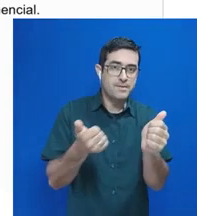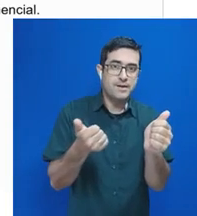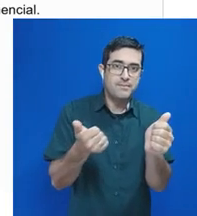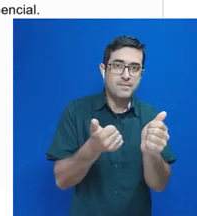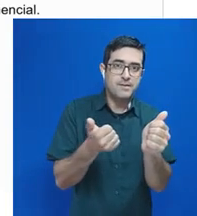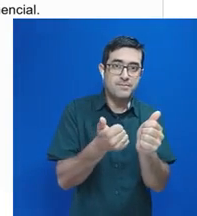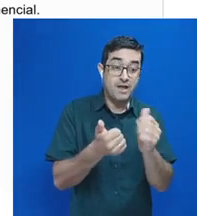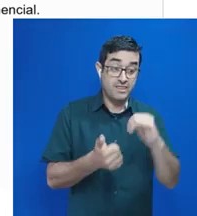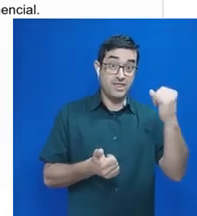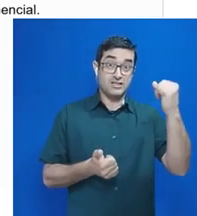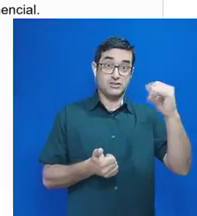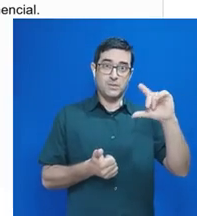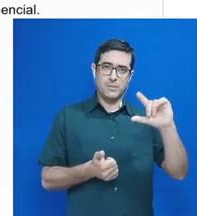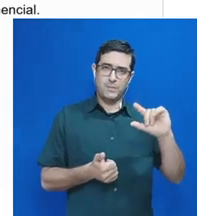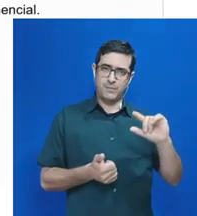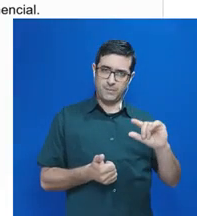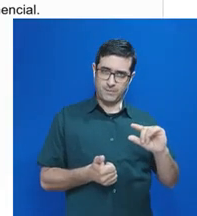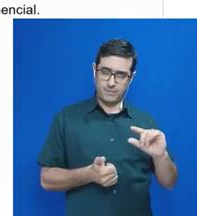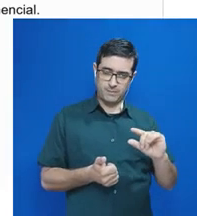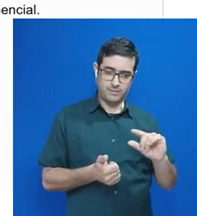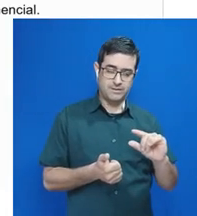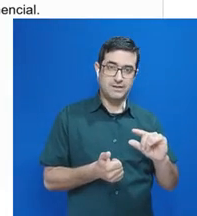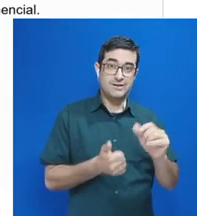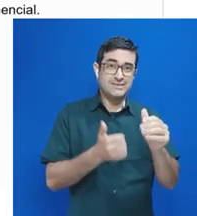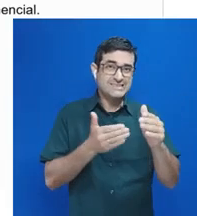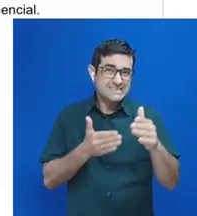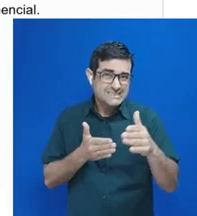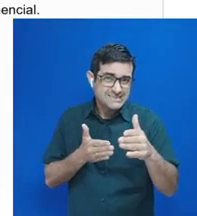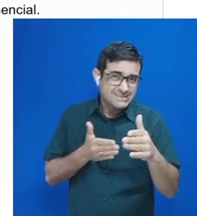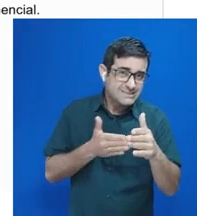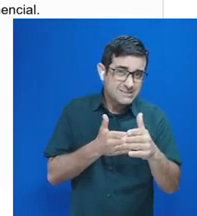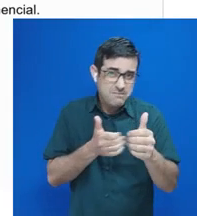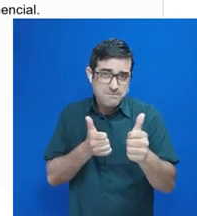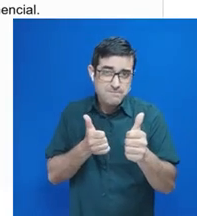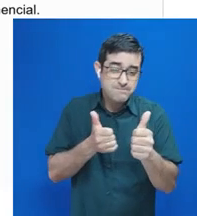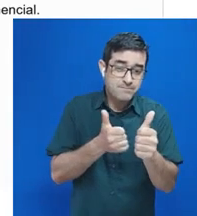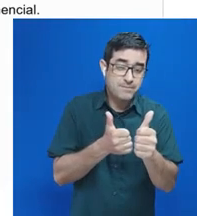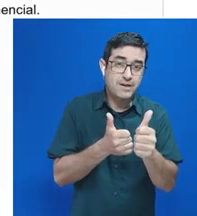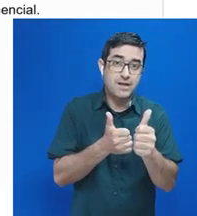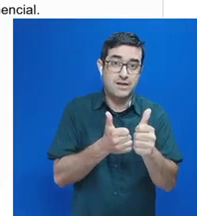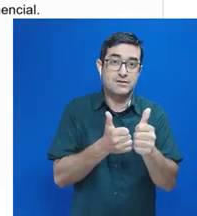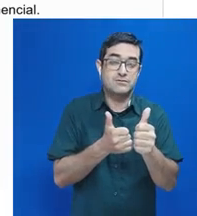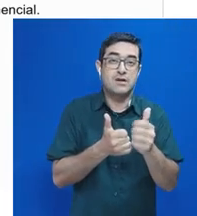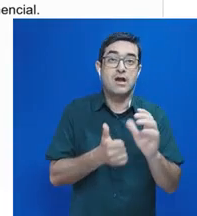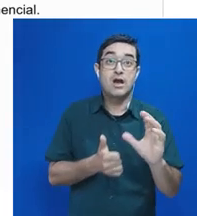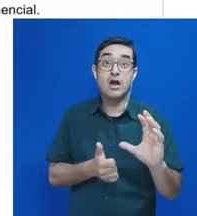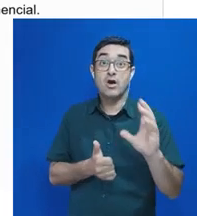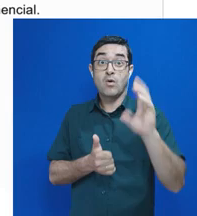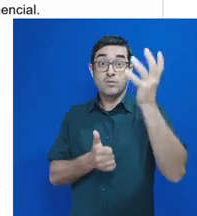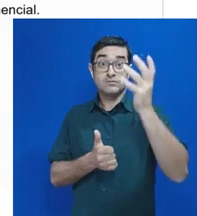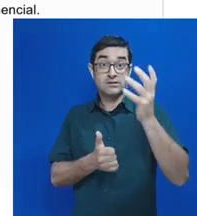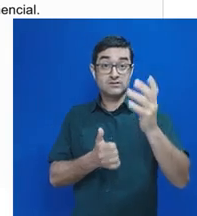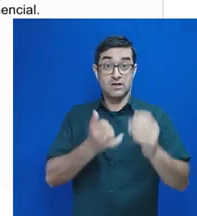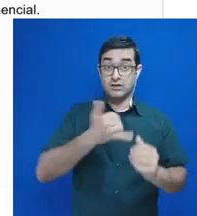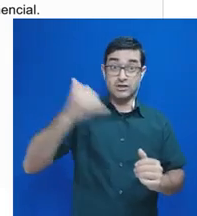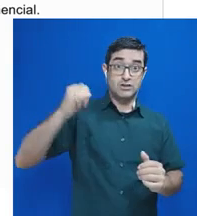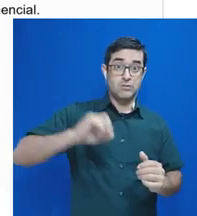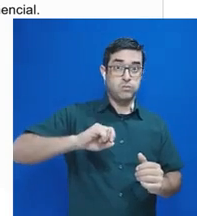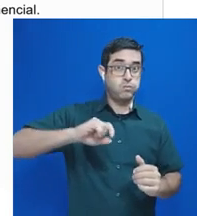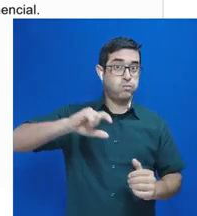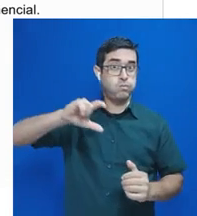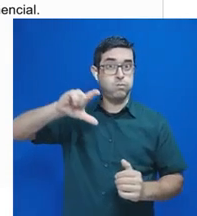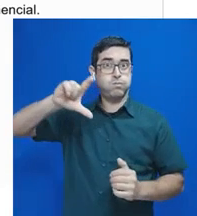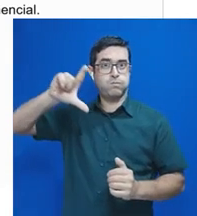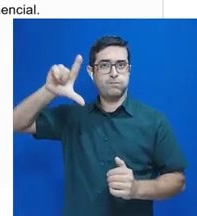potencial, mas se eu extrapolar essa aproximação, eu vou ter um aumento da energia potencial e